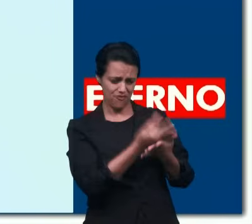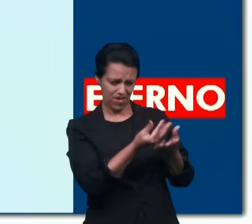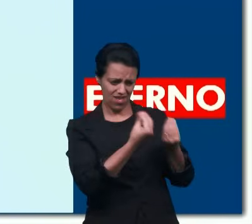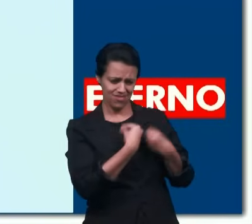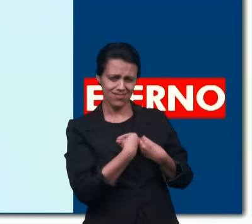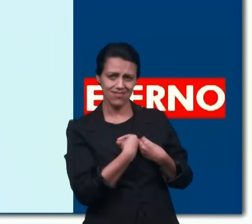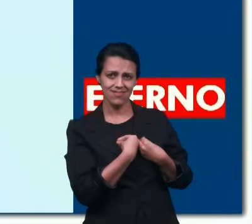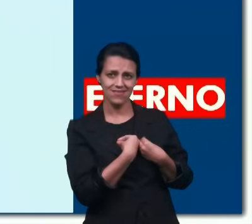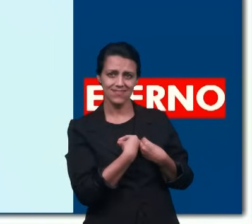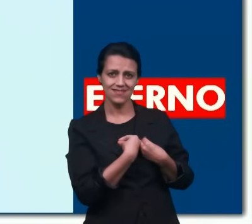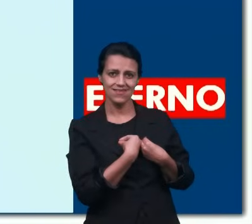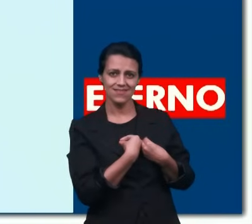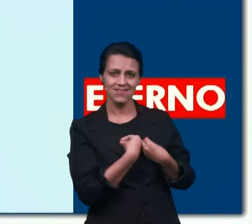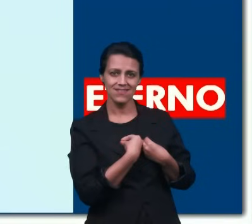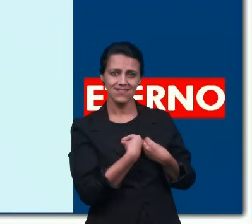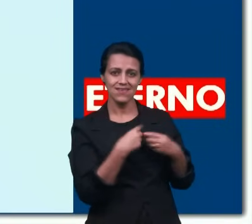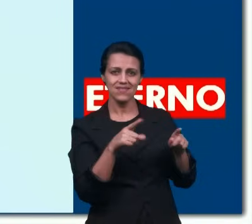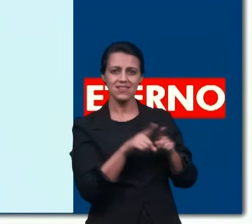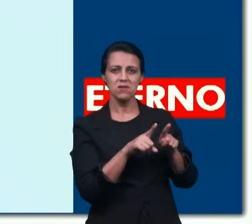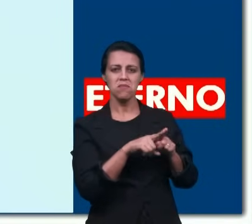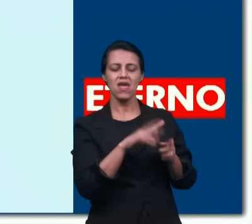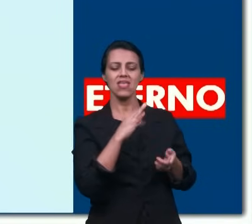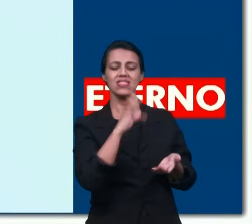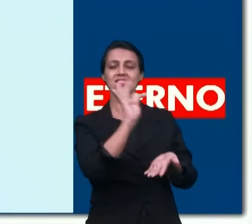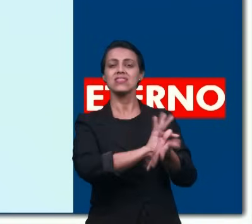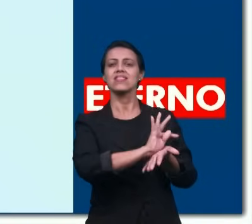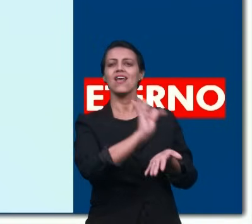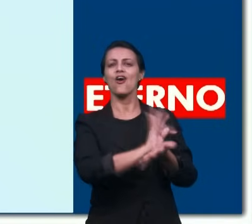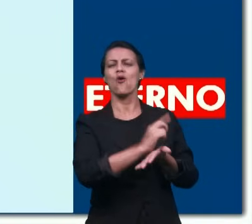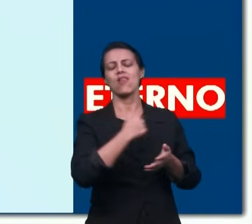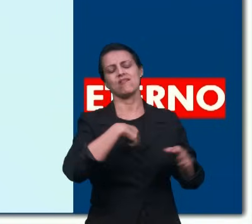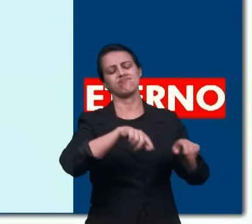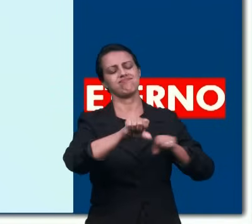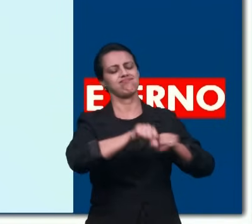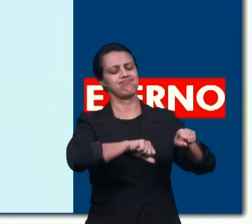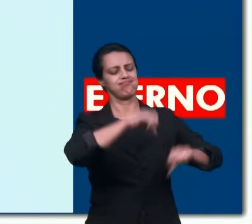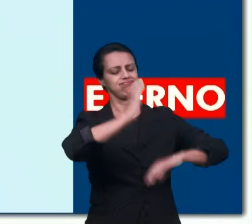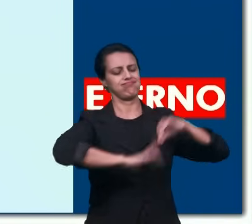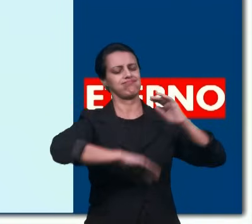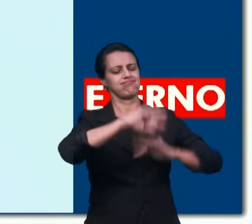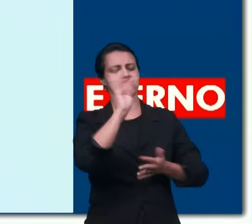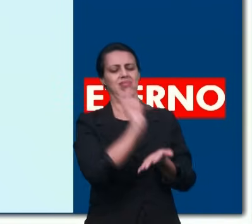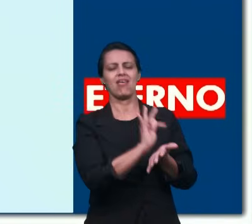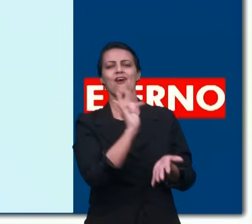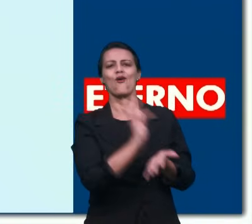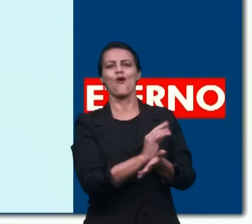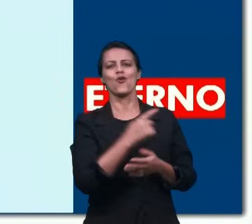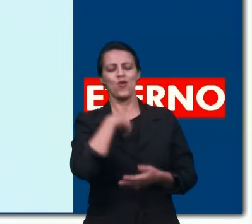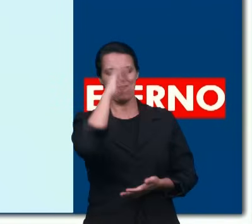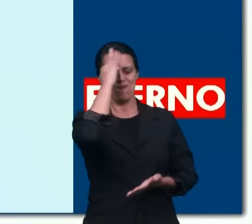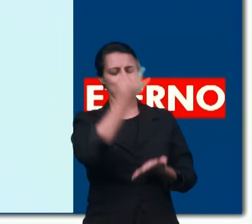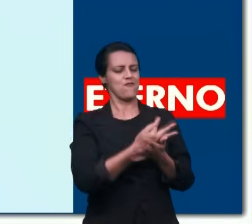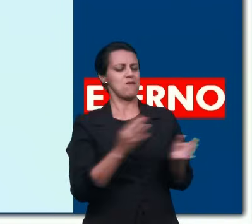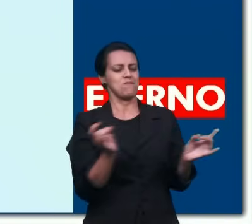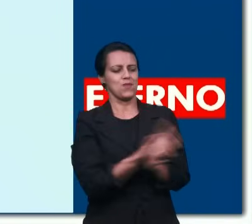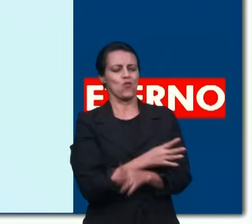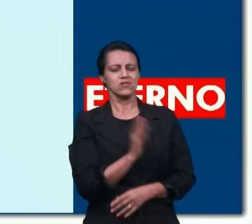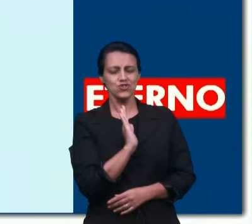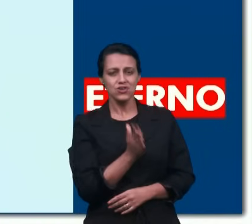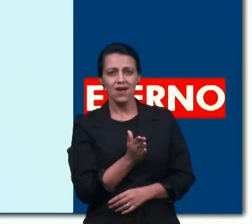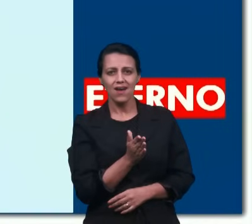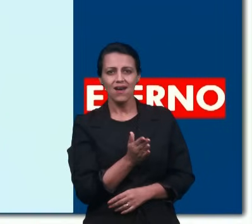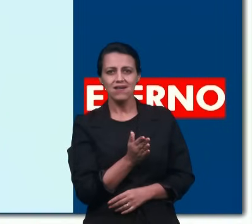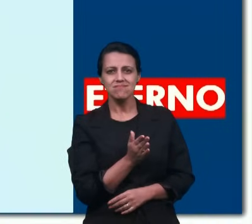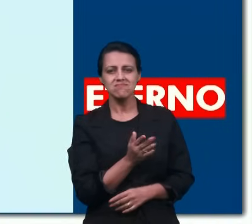Teologia vem, eu sou teólogo, não tem problema nenhum. Então eu vou definir o que é Deus aqui. Deus é um